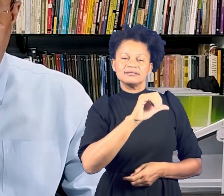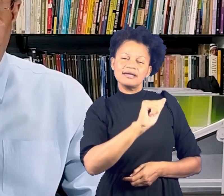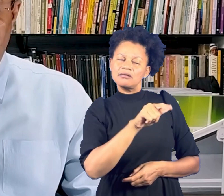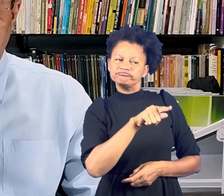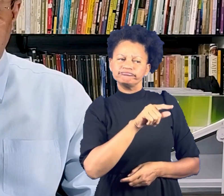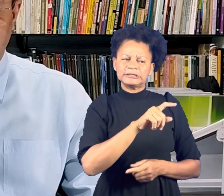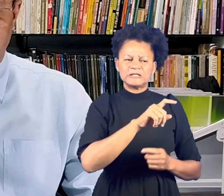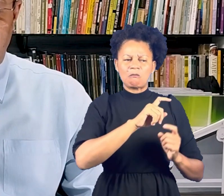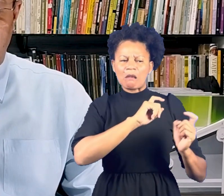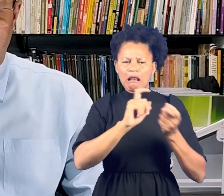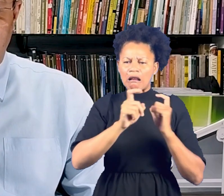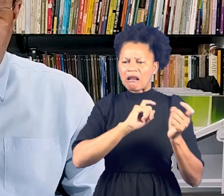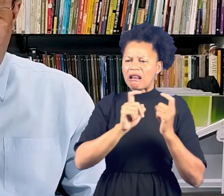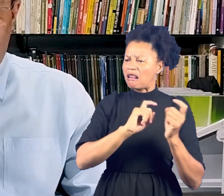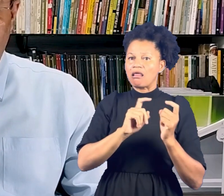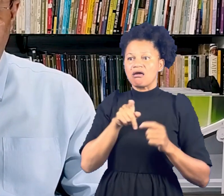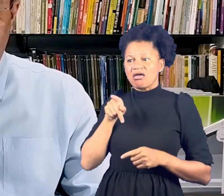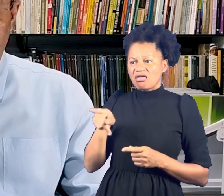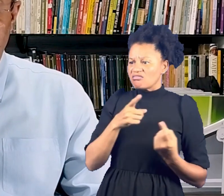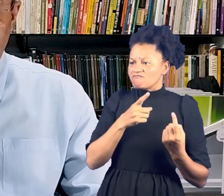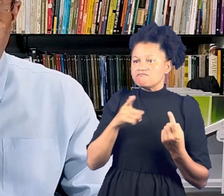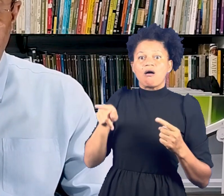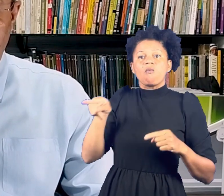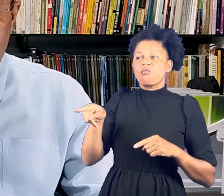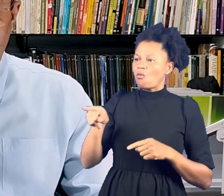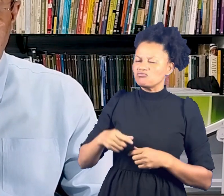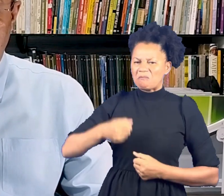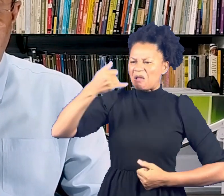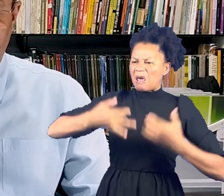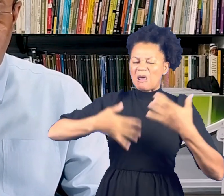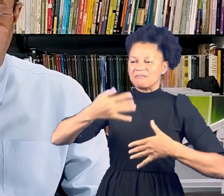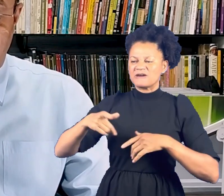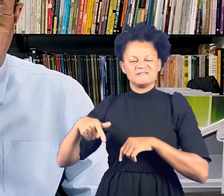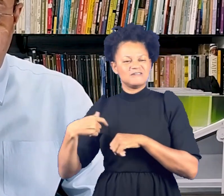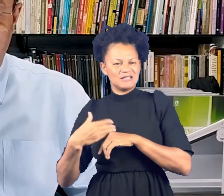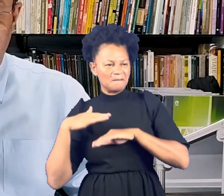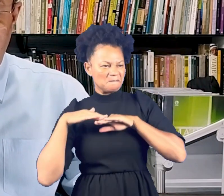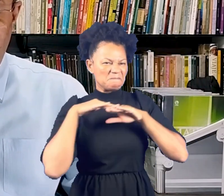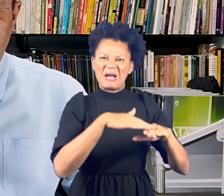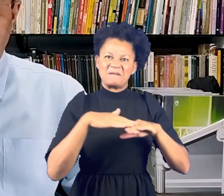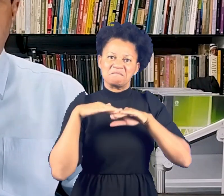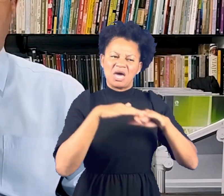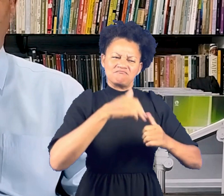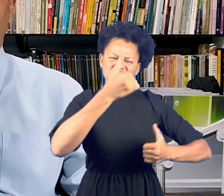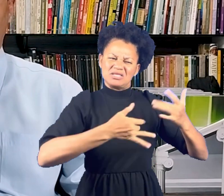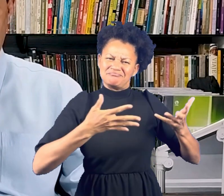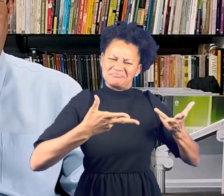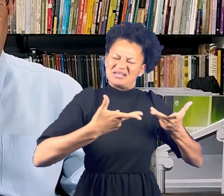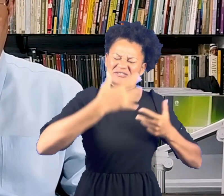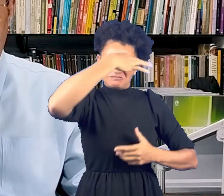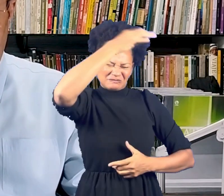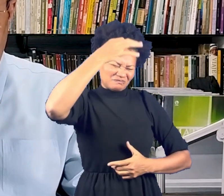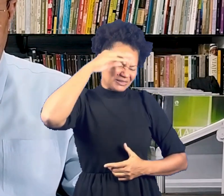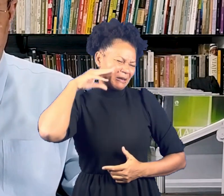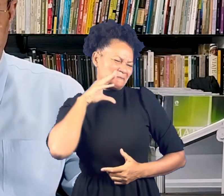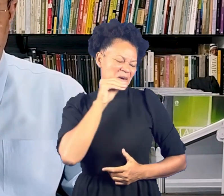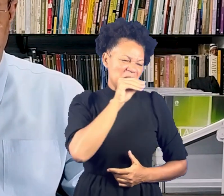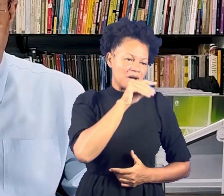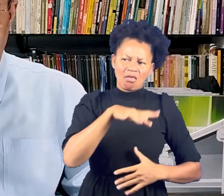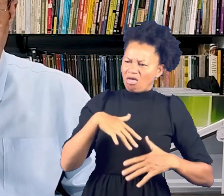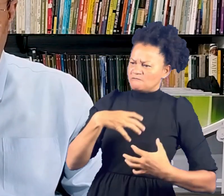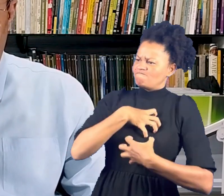com Estevão. E não podiam resistir à sabedoria e ao espírito com que